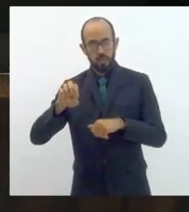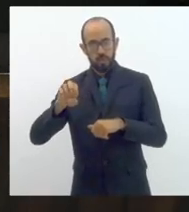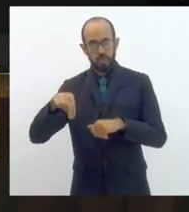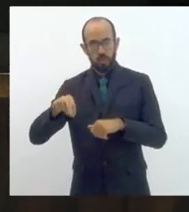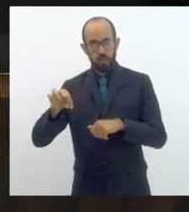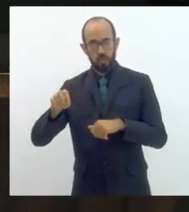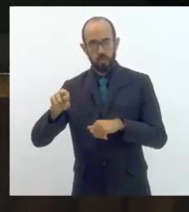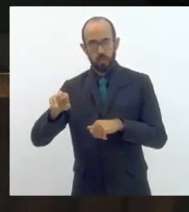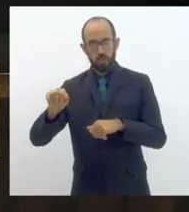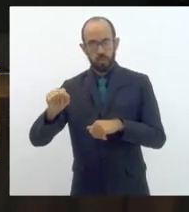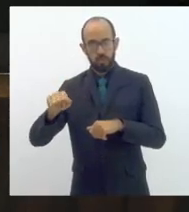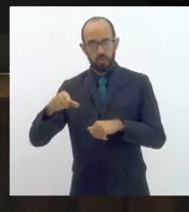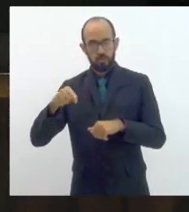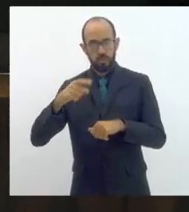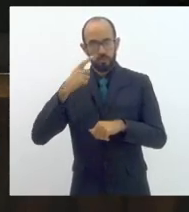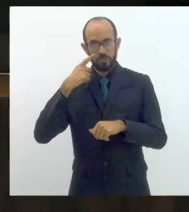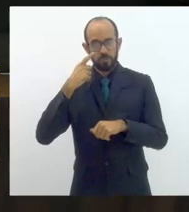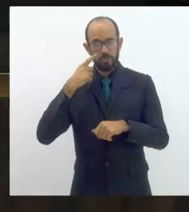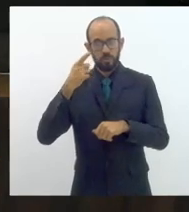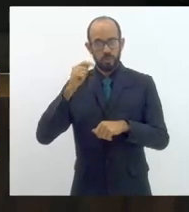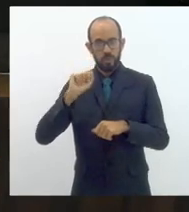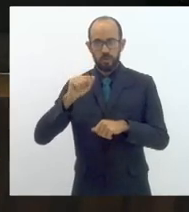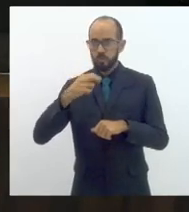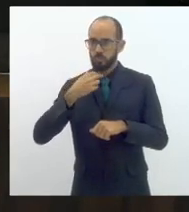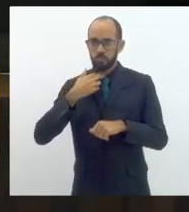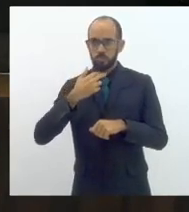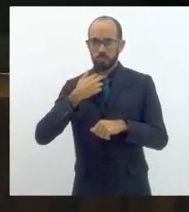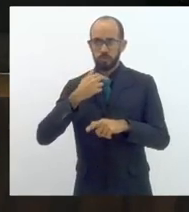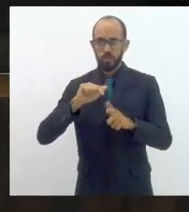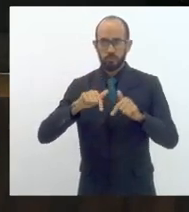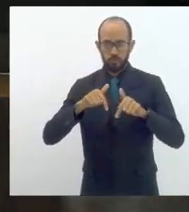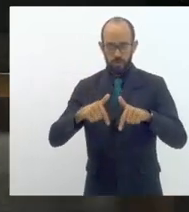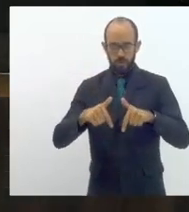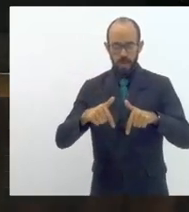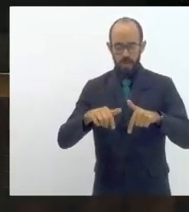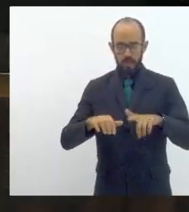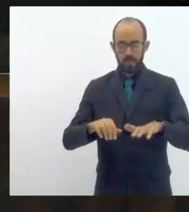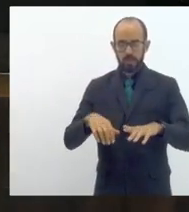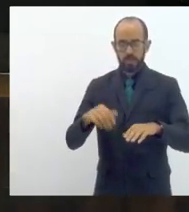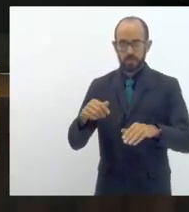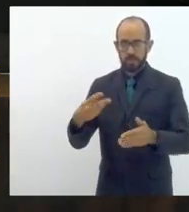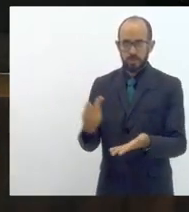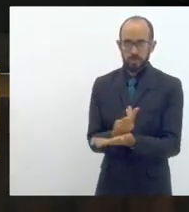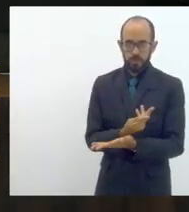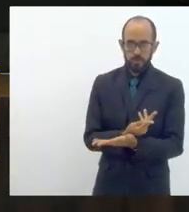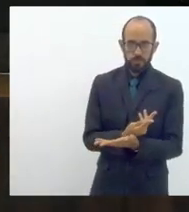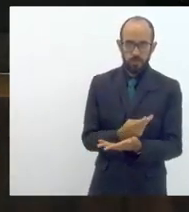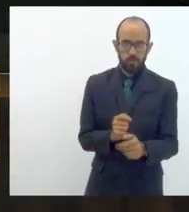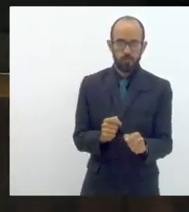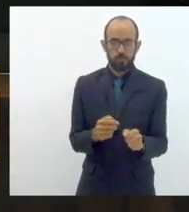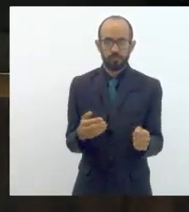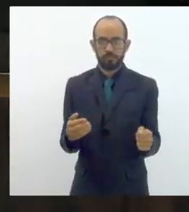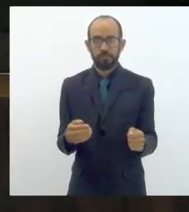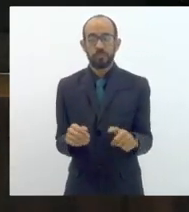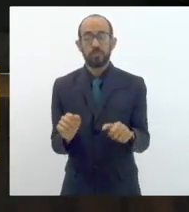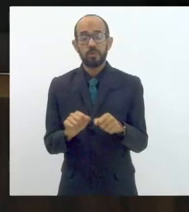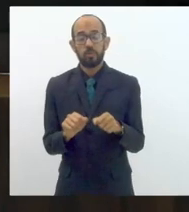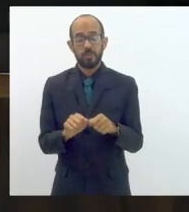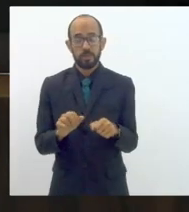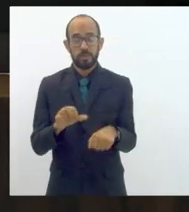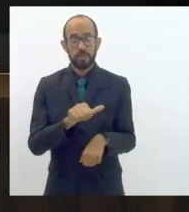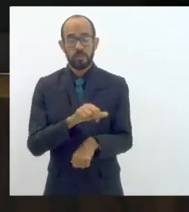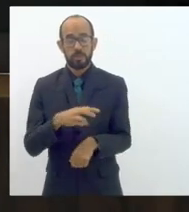Juvenil não poderia enfrentar esse ato. Então, hoje, consegui fazer a 13ª